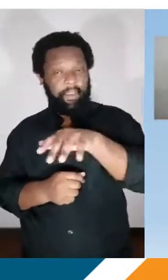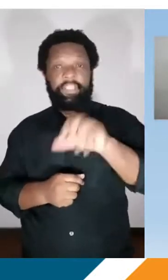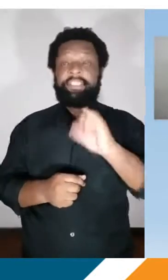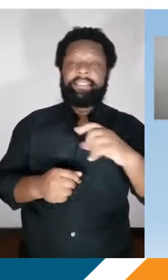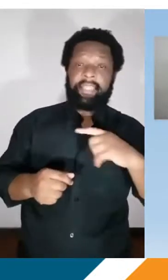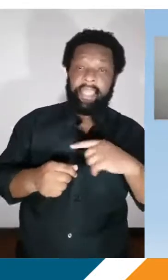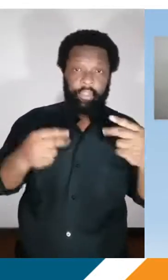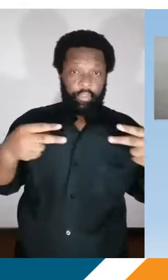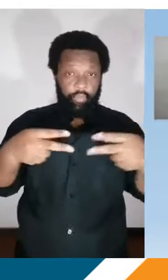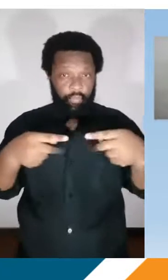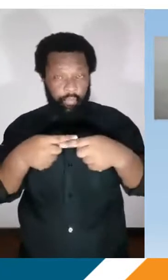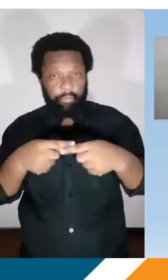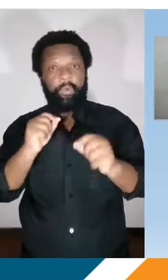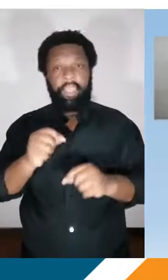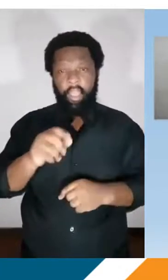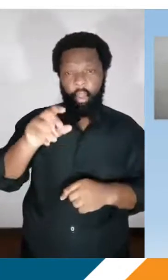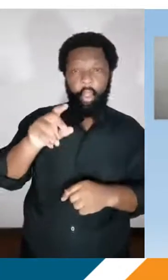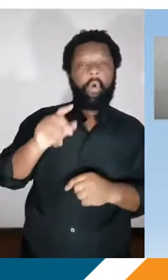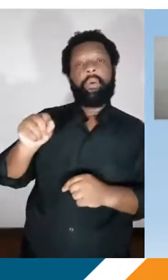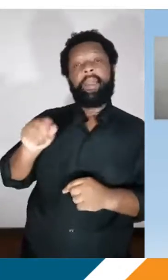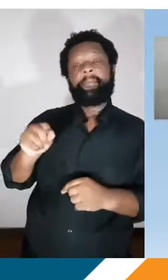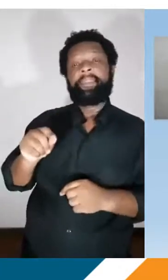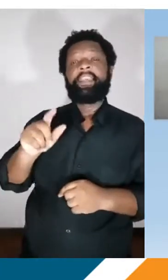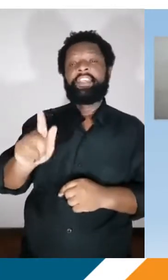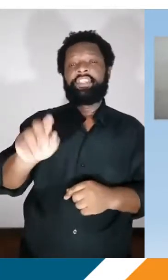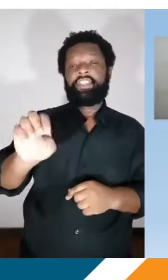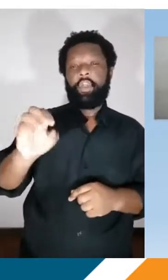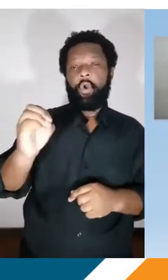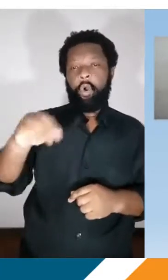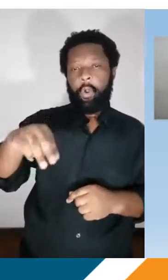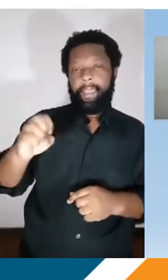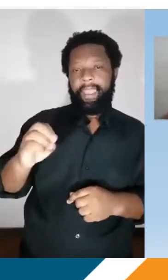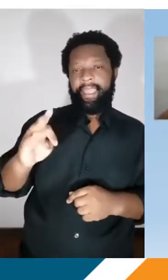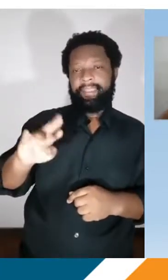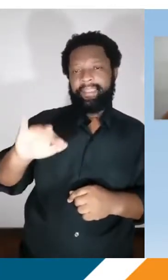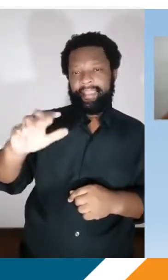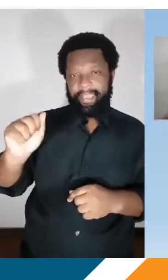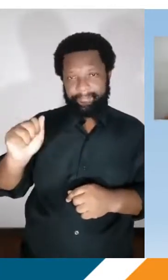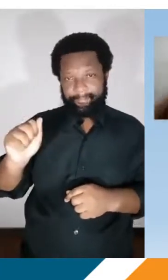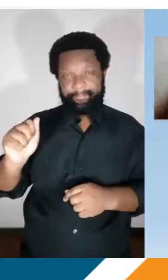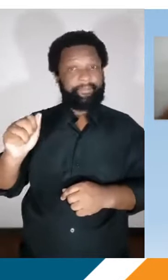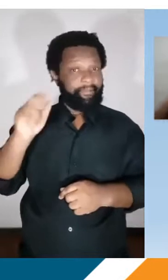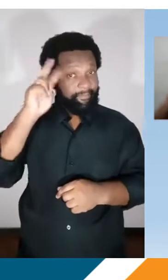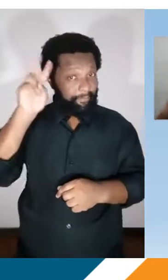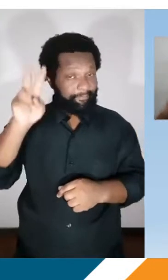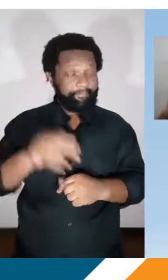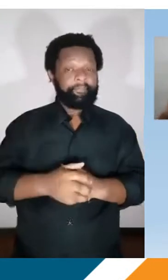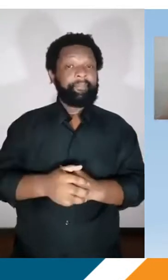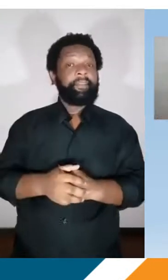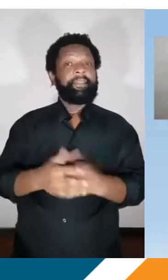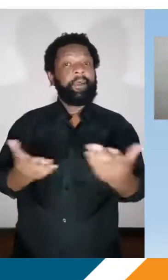já vai ser atribuído ao quê, gente? Isomeria óptica? Não, isomeria geométrica, tá? Já vai momento da manivela, vai